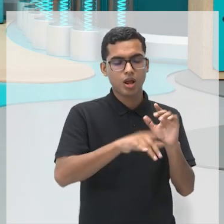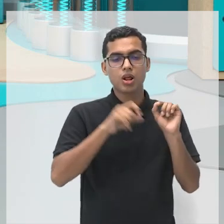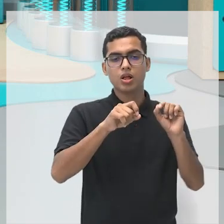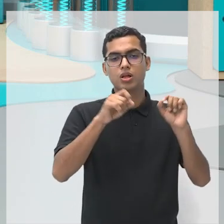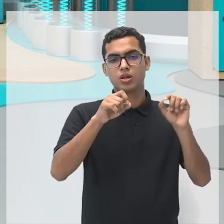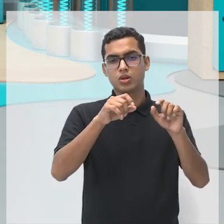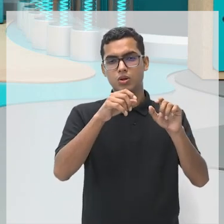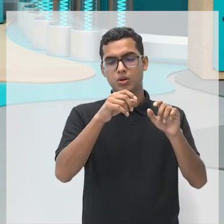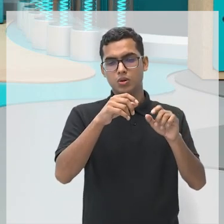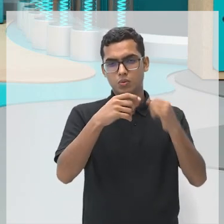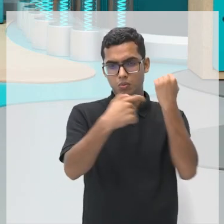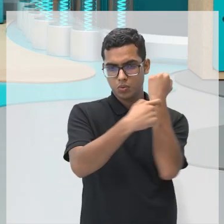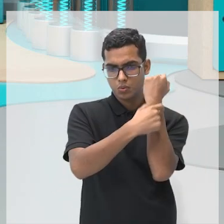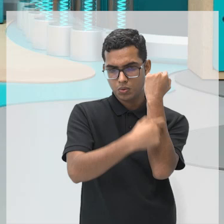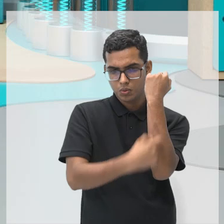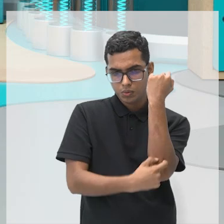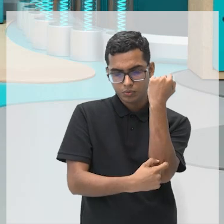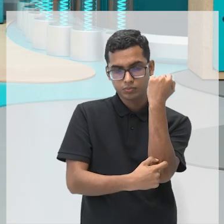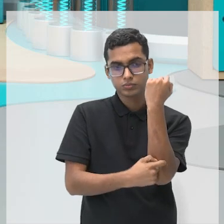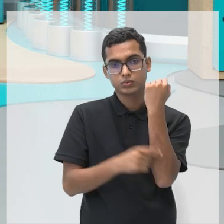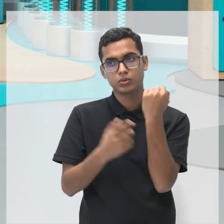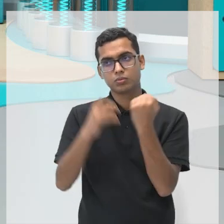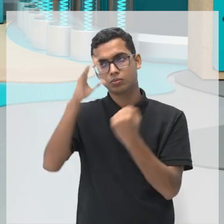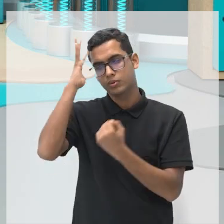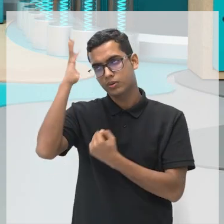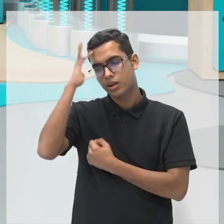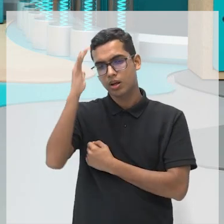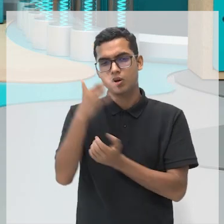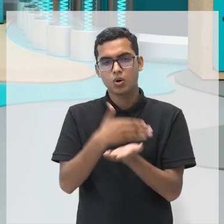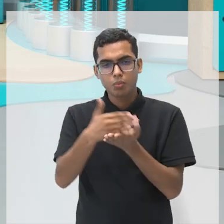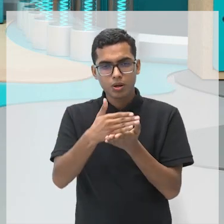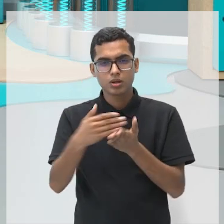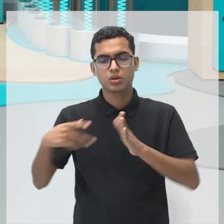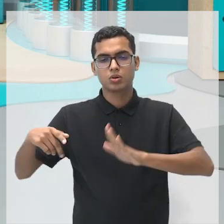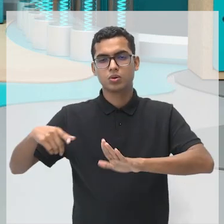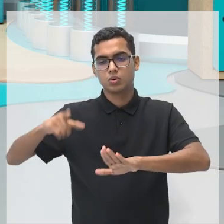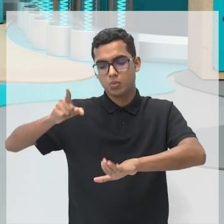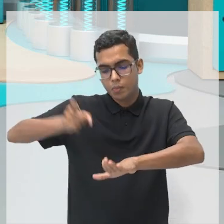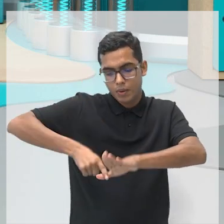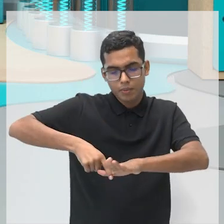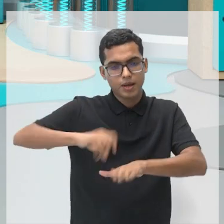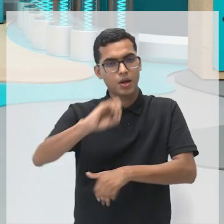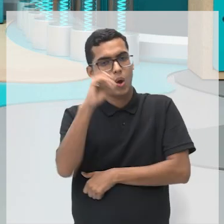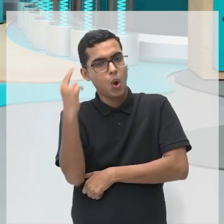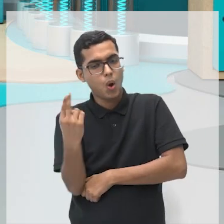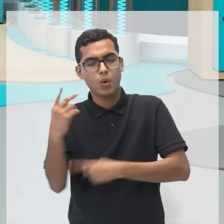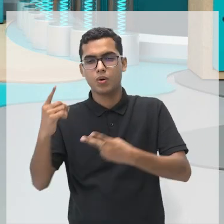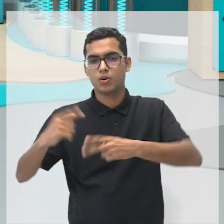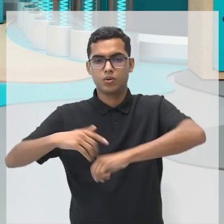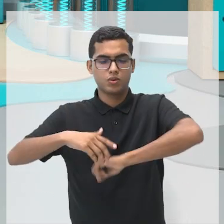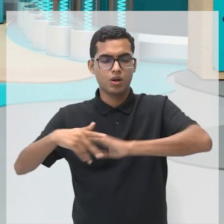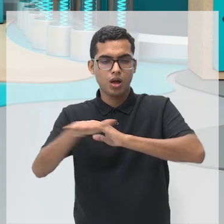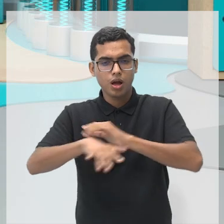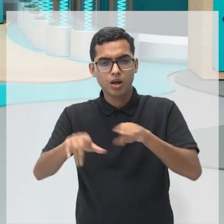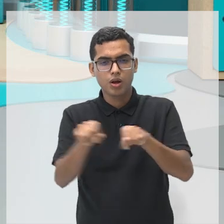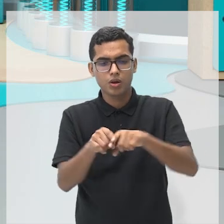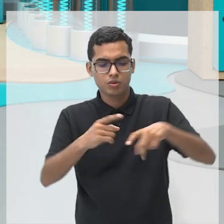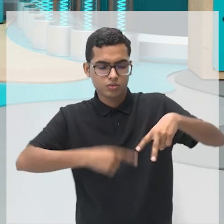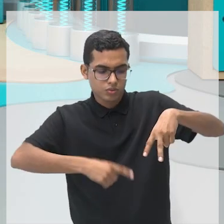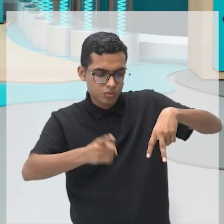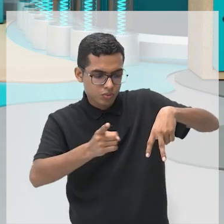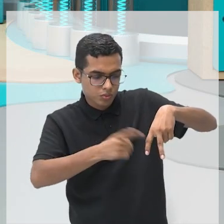numa estrutura como o joelho ou nos pés. De algum modo vai afetar a